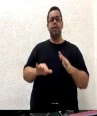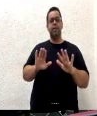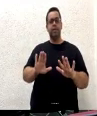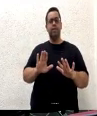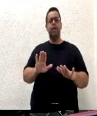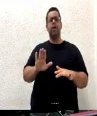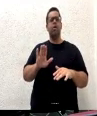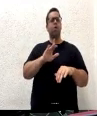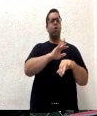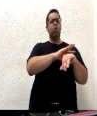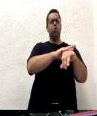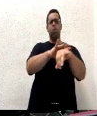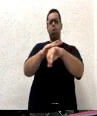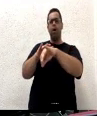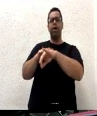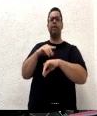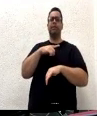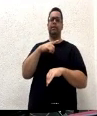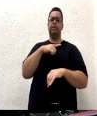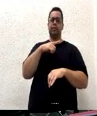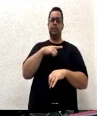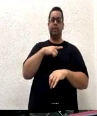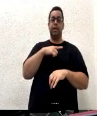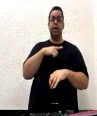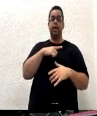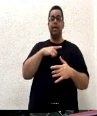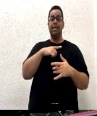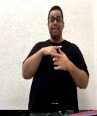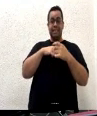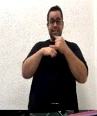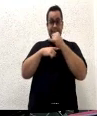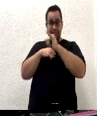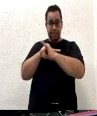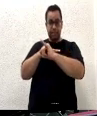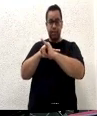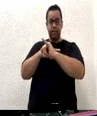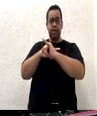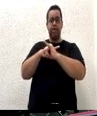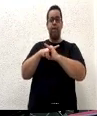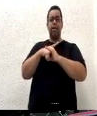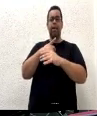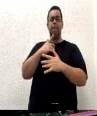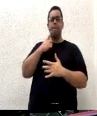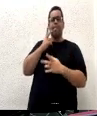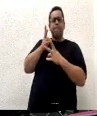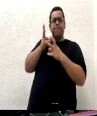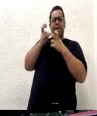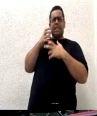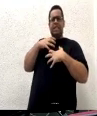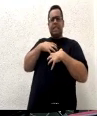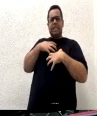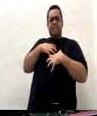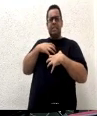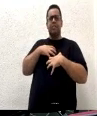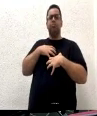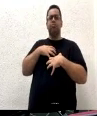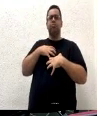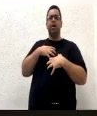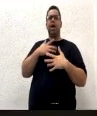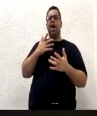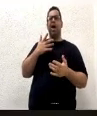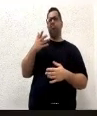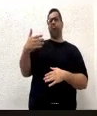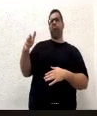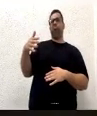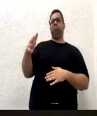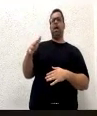doenças endêmicas, nenhum sintoma apresentado a gente pode menosprezar. pode achar, ah, essa pessoa quer só